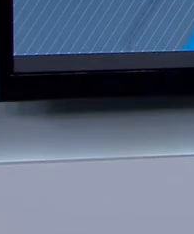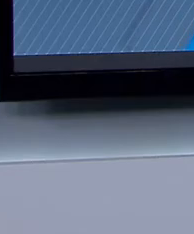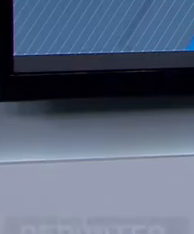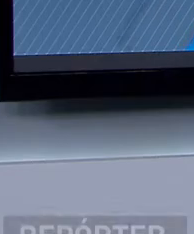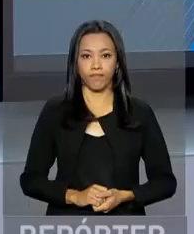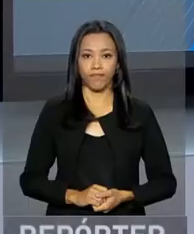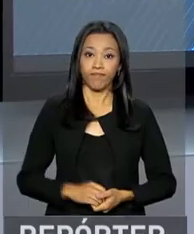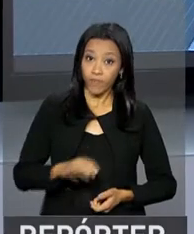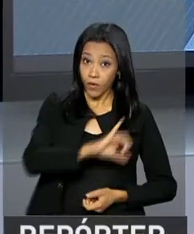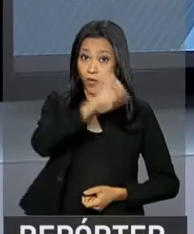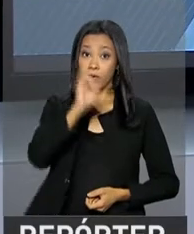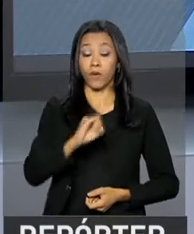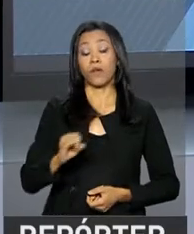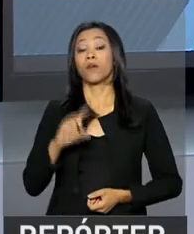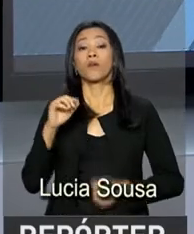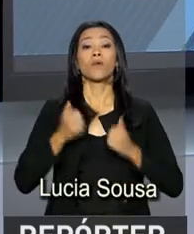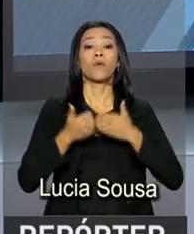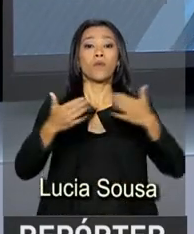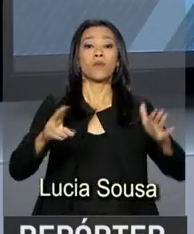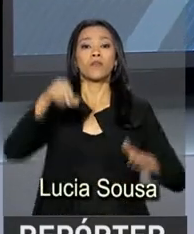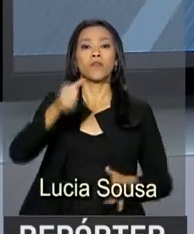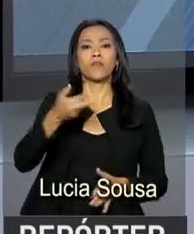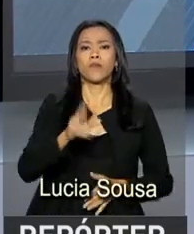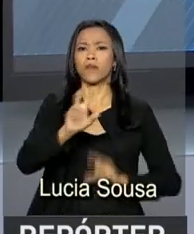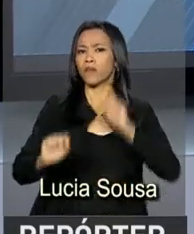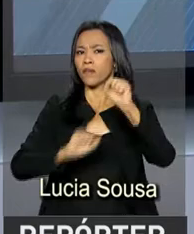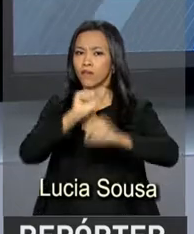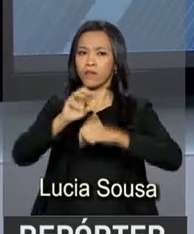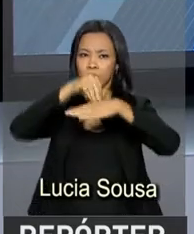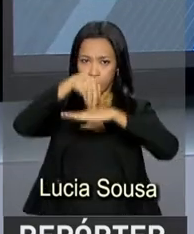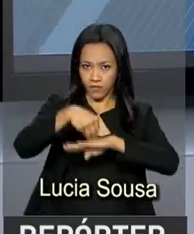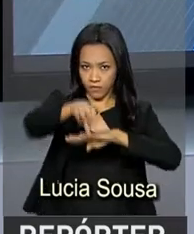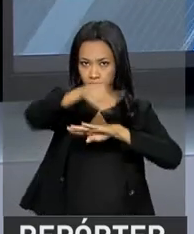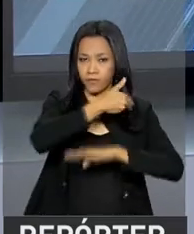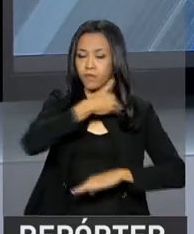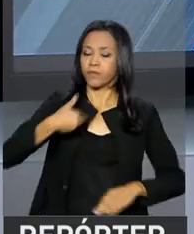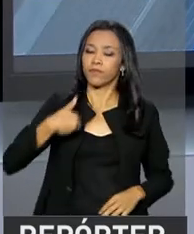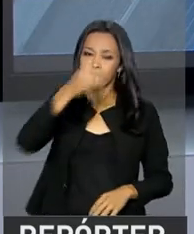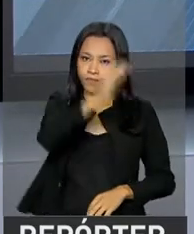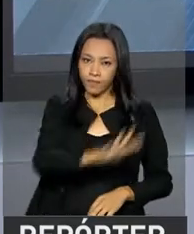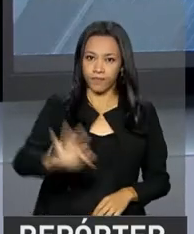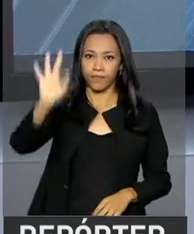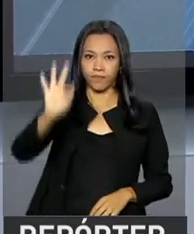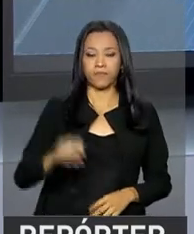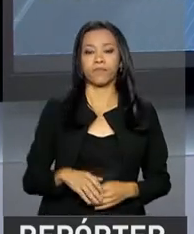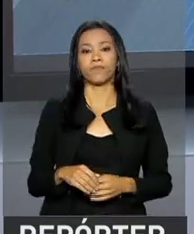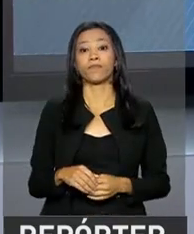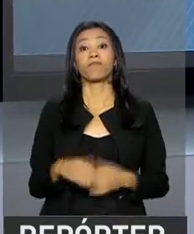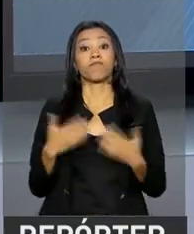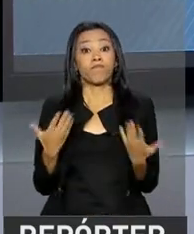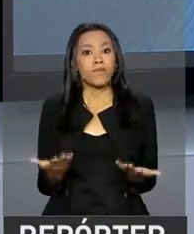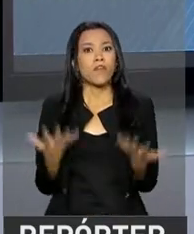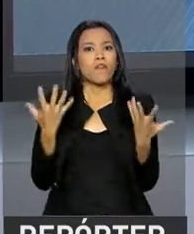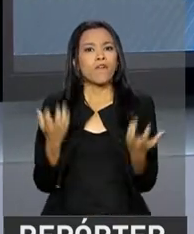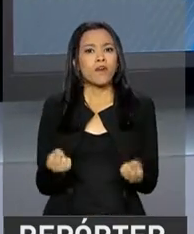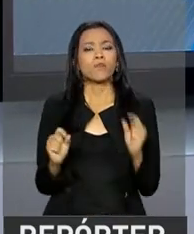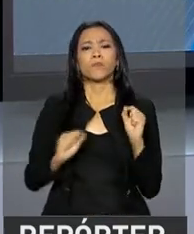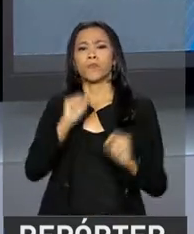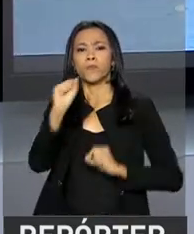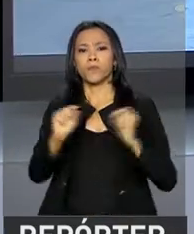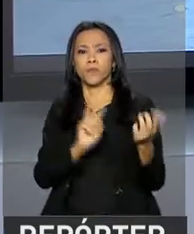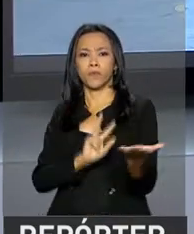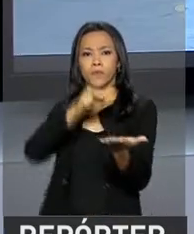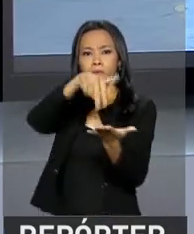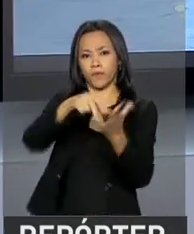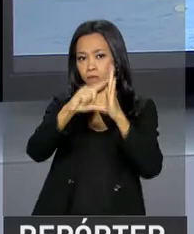olá começa agora mais uma edição do repórter nbr com as notícias do governo federal ea gente vai direto ao